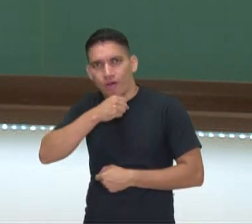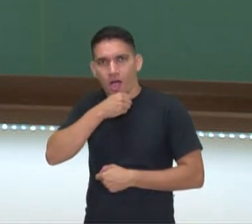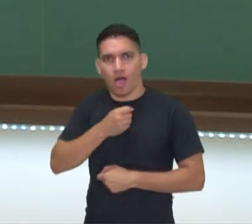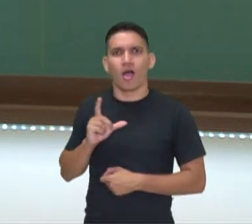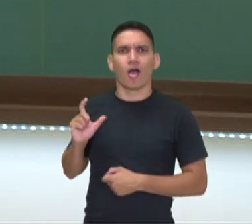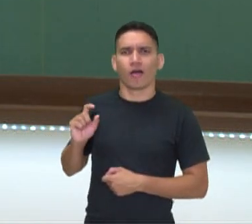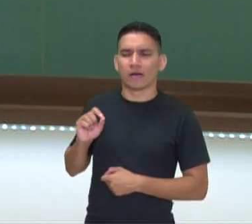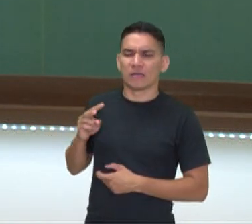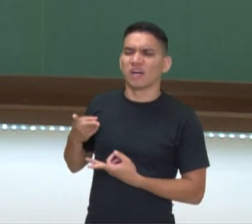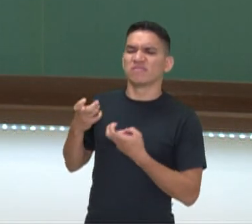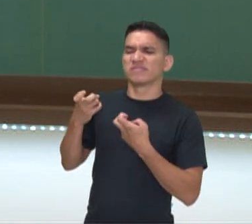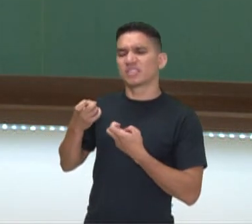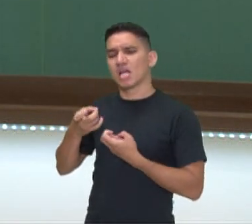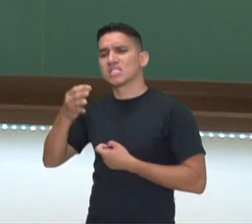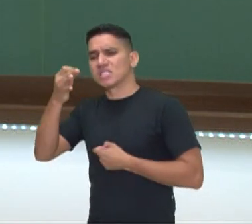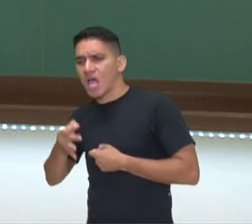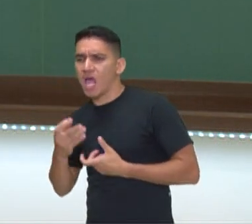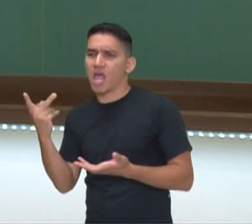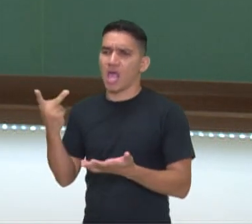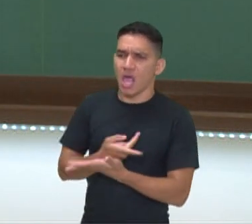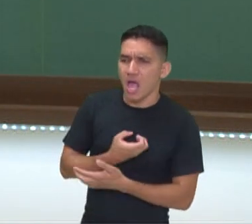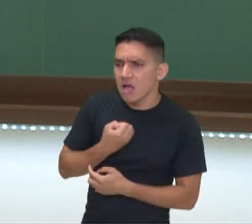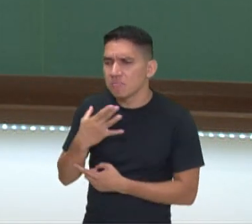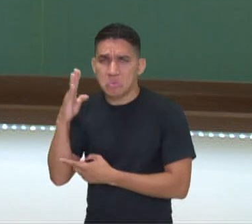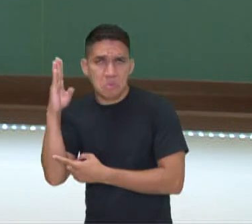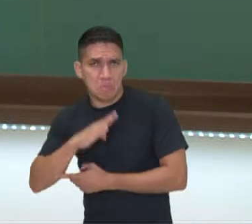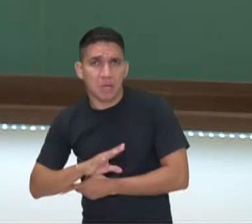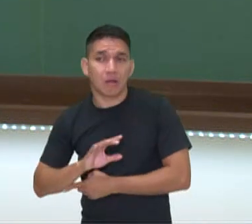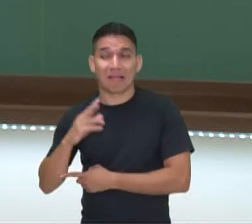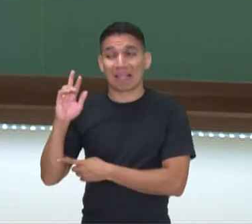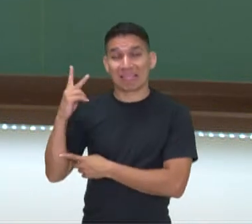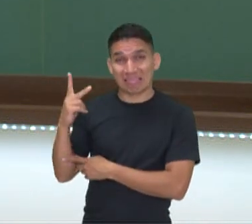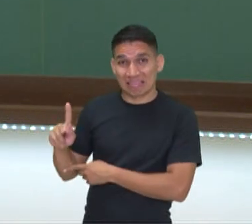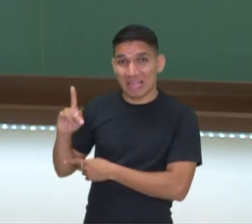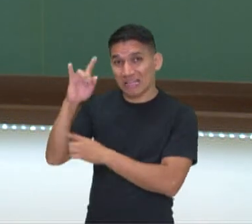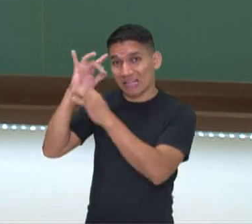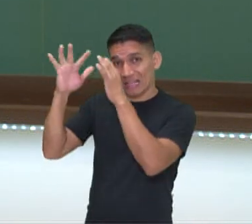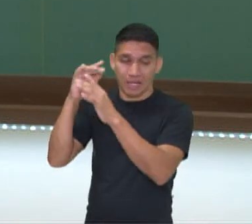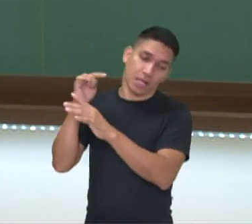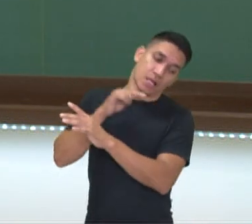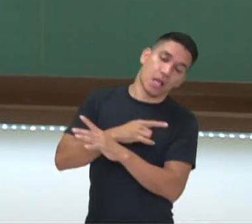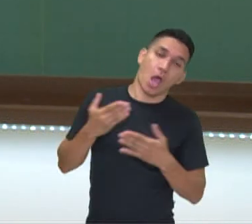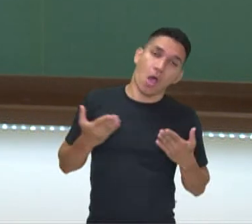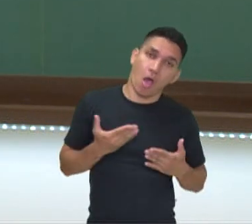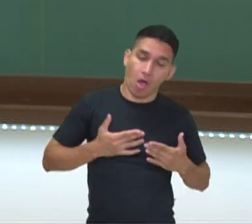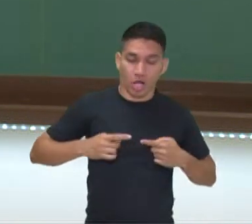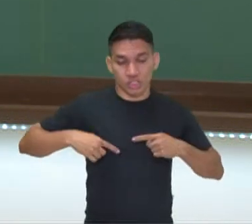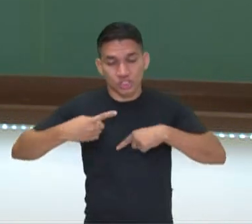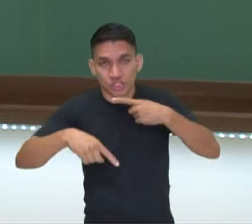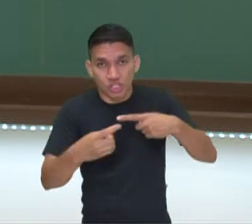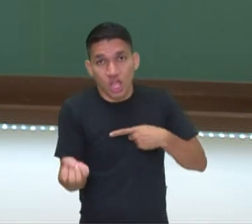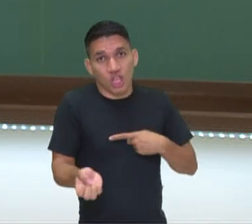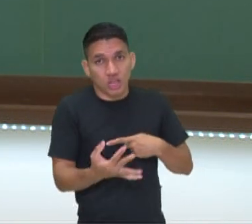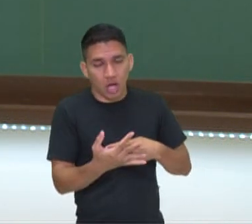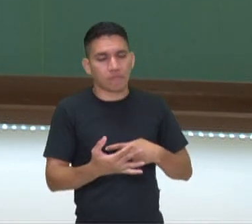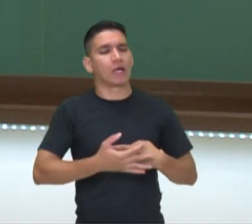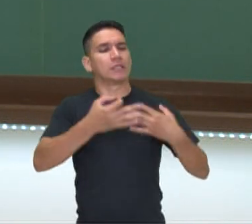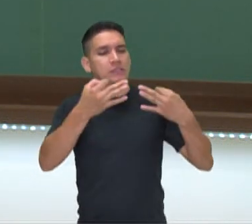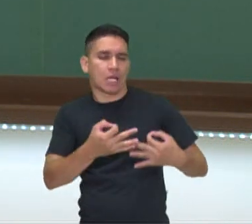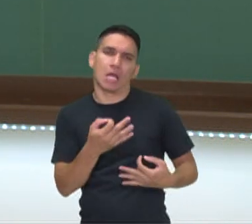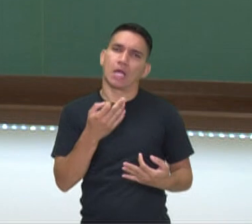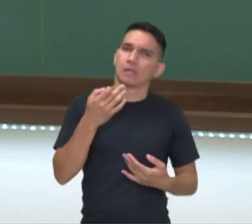consideram certo, errado, bom ou mal, podem ser diferentes do que as gerações mais novas consideram